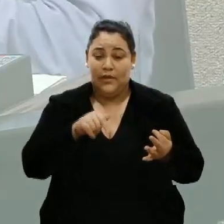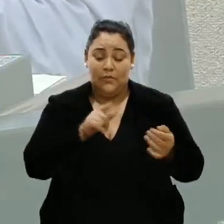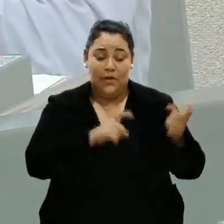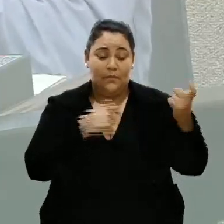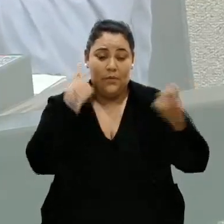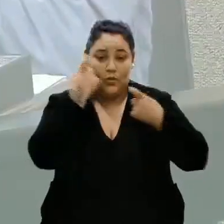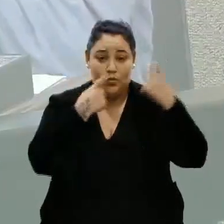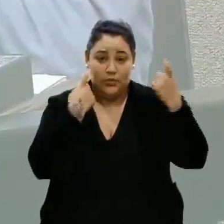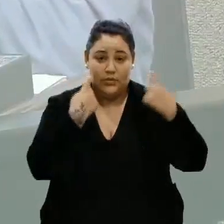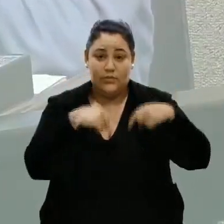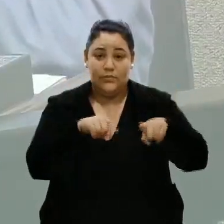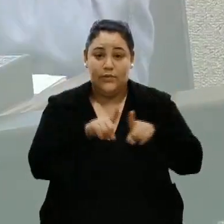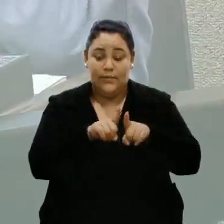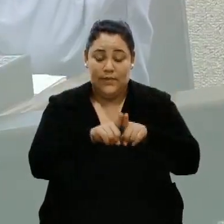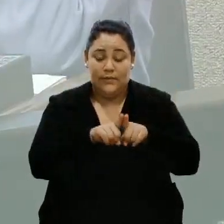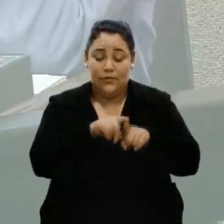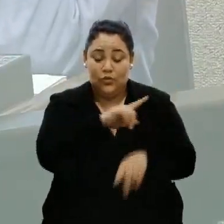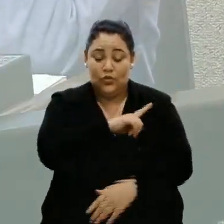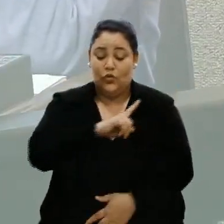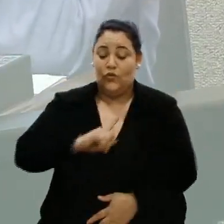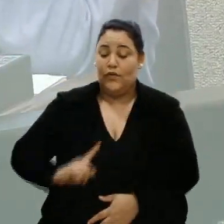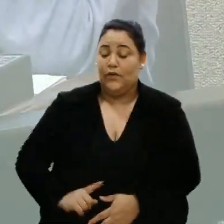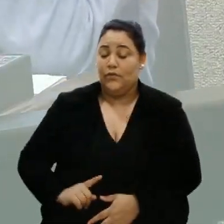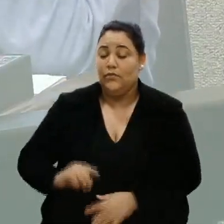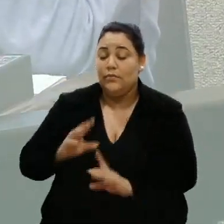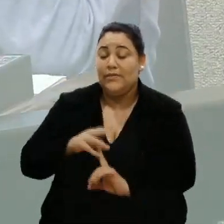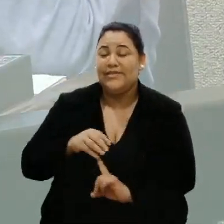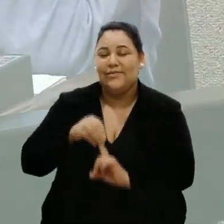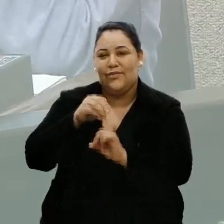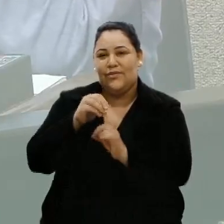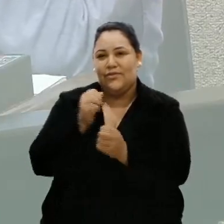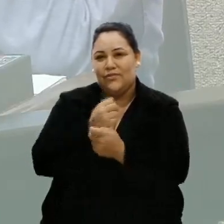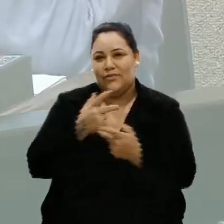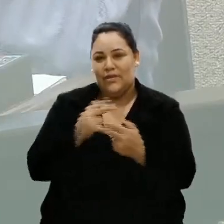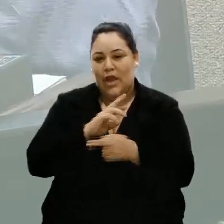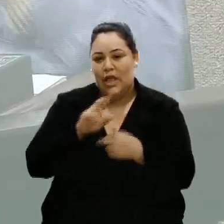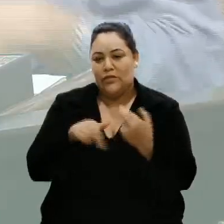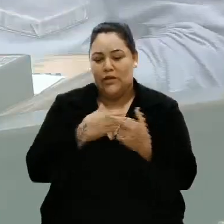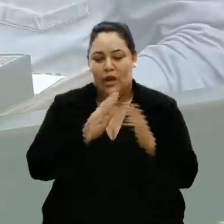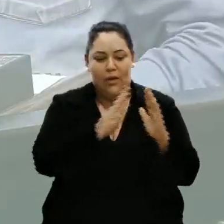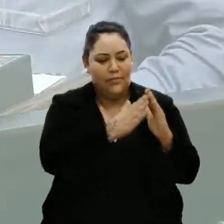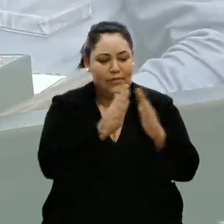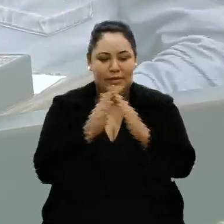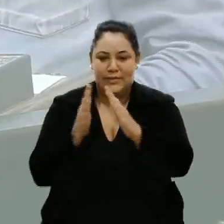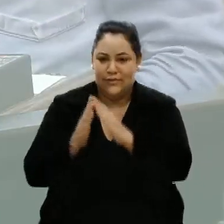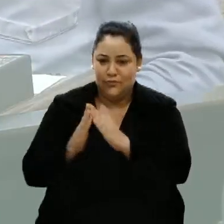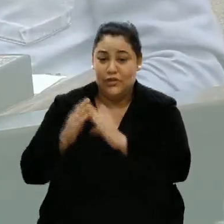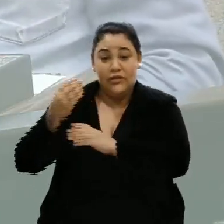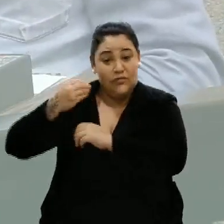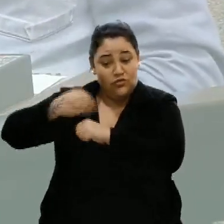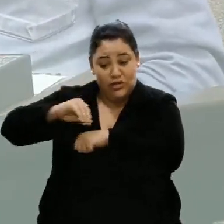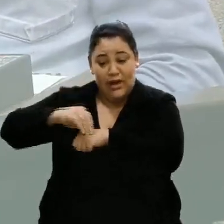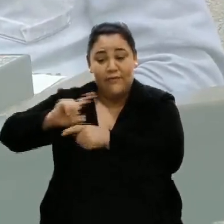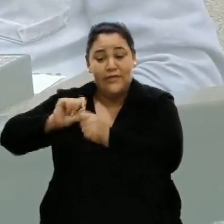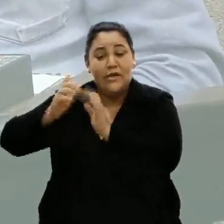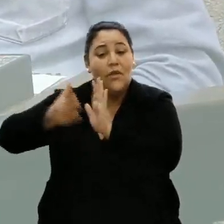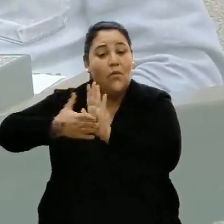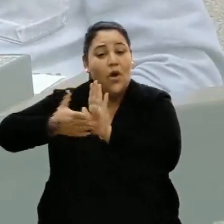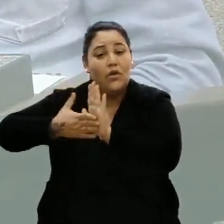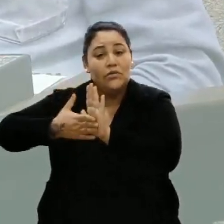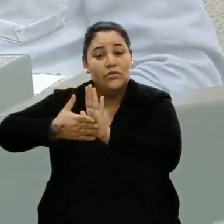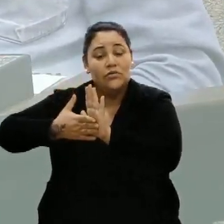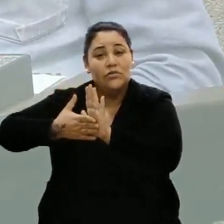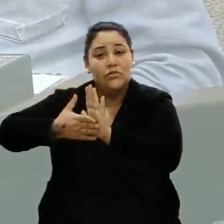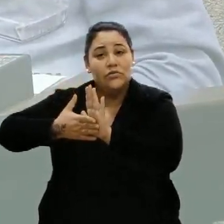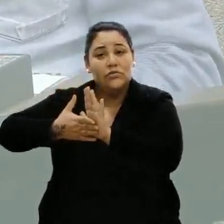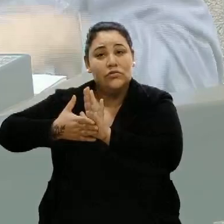também do governo, principalmente em situações habitacionais que eles estarão propondo, de aonde serem